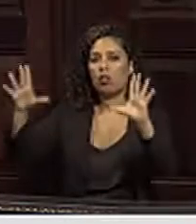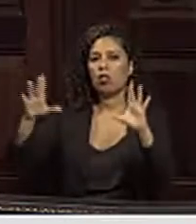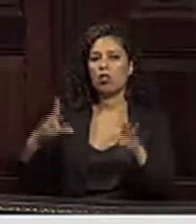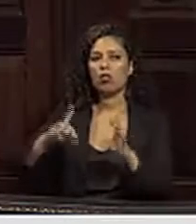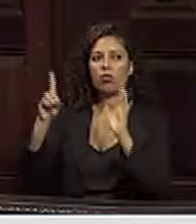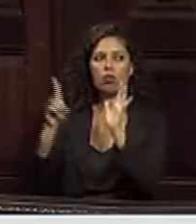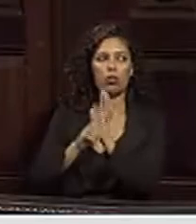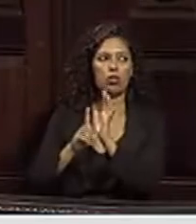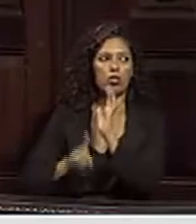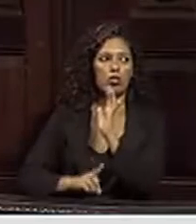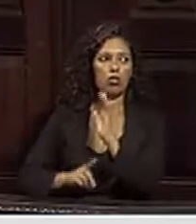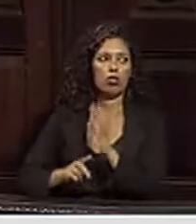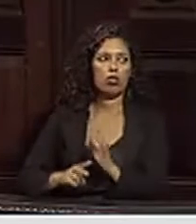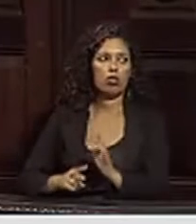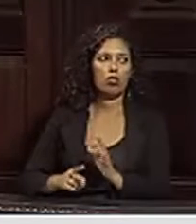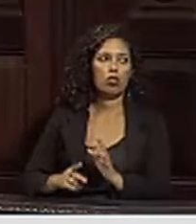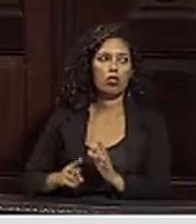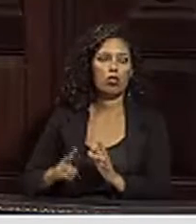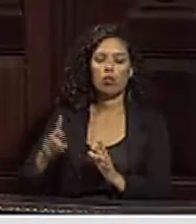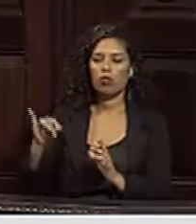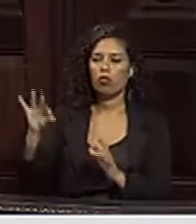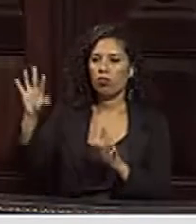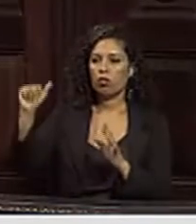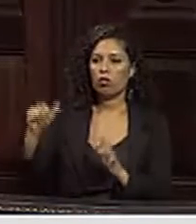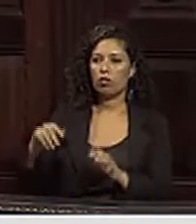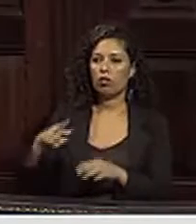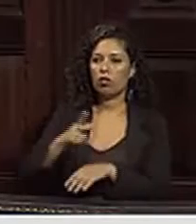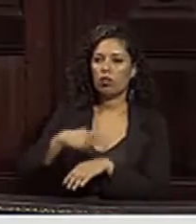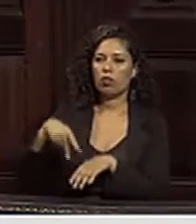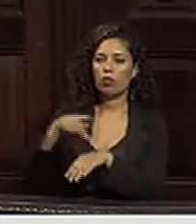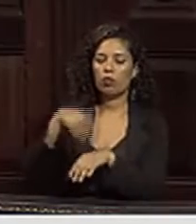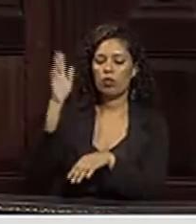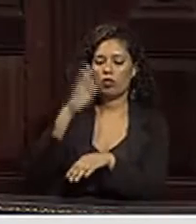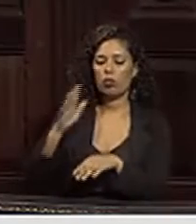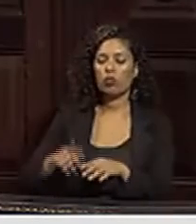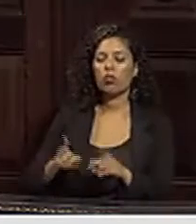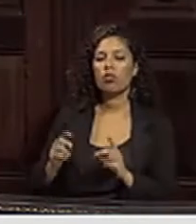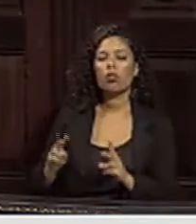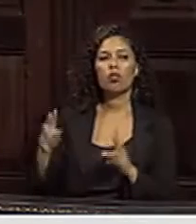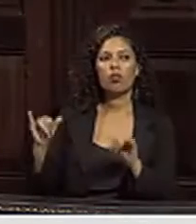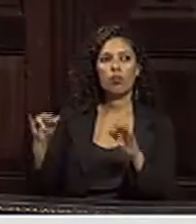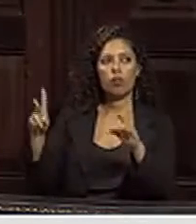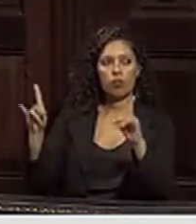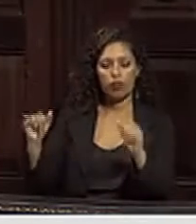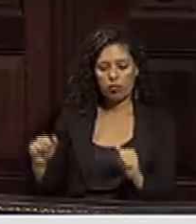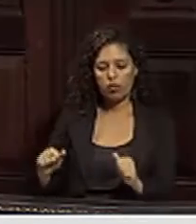e democrático. Viva o nosso país, viva a democracia, viva Lula livre!